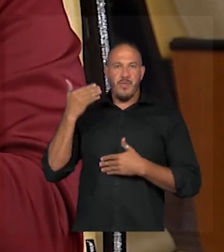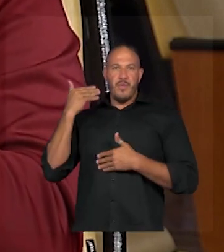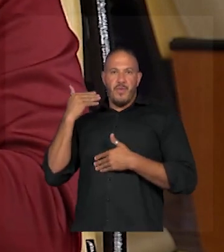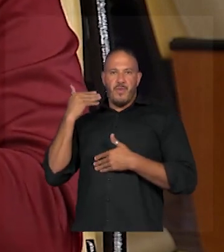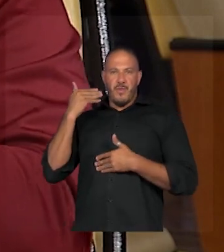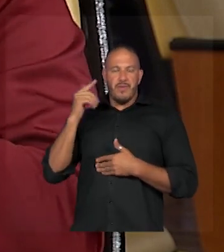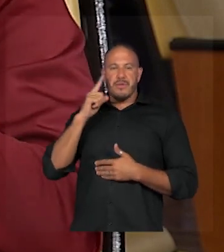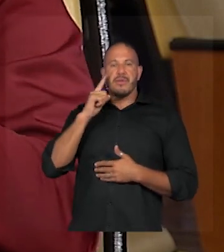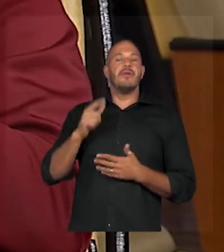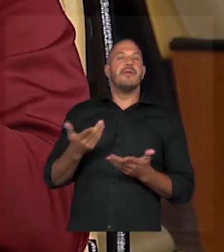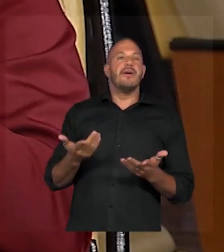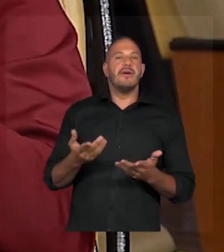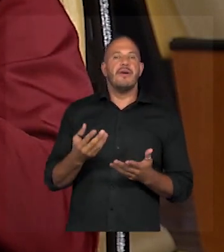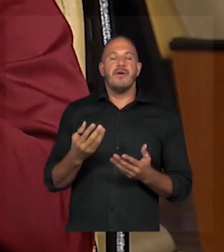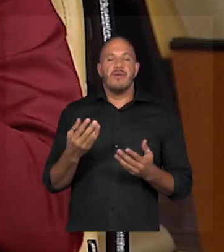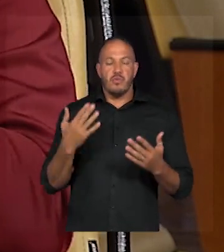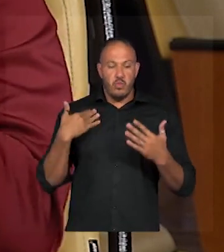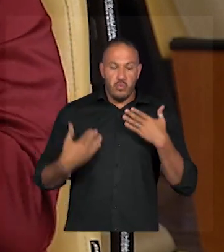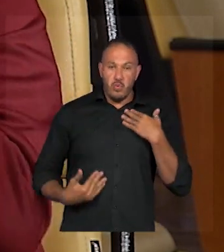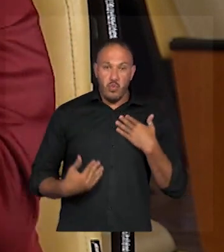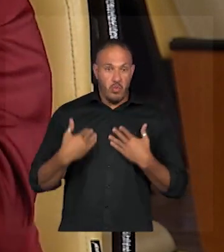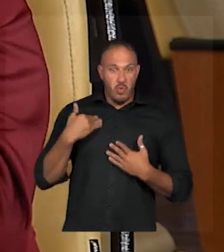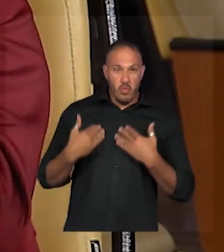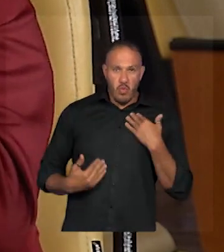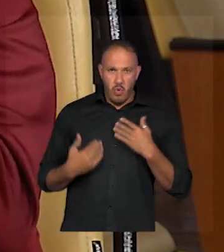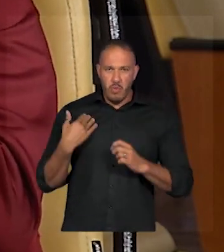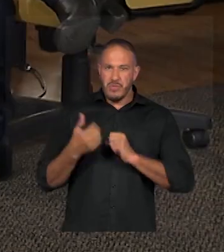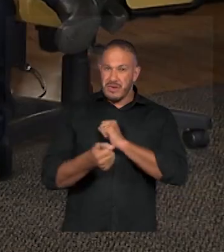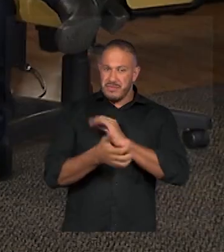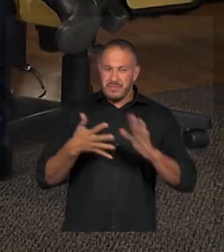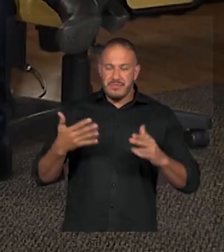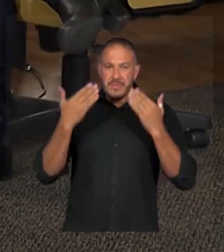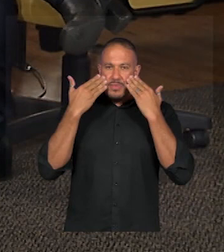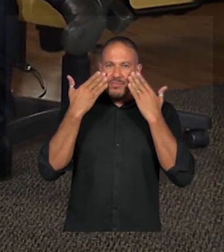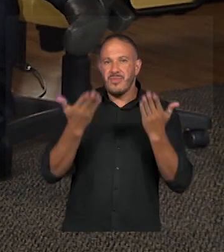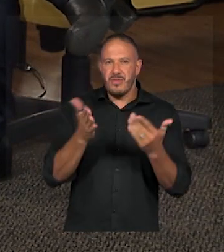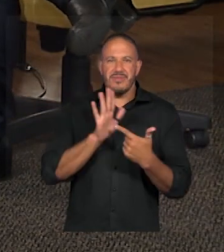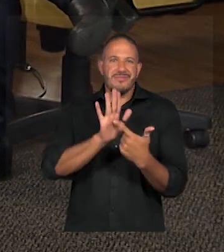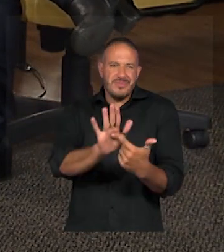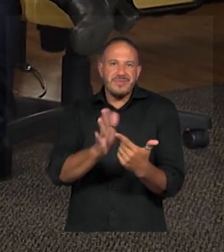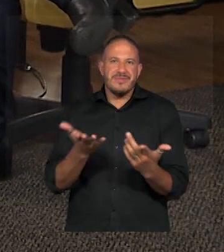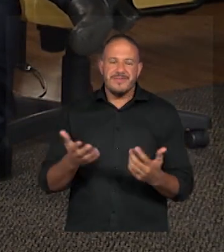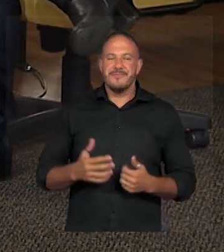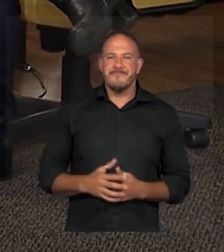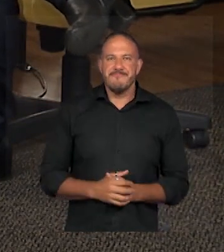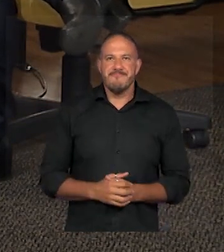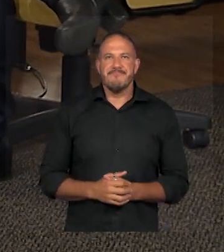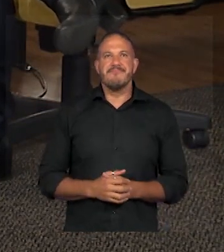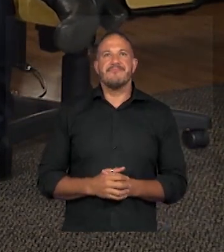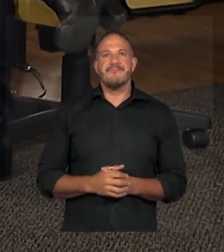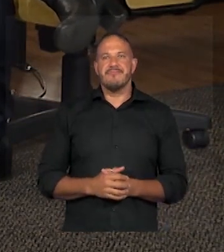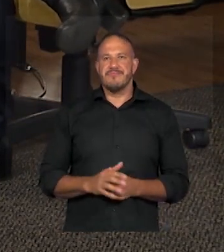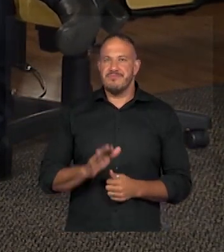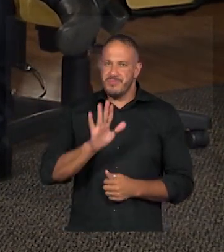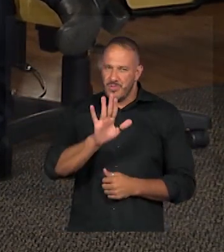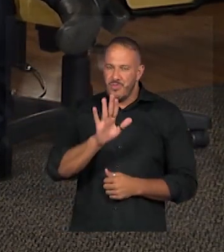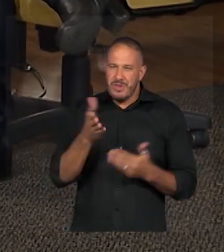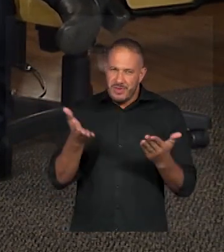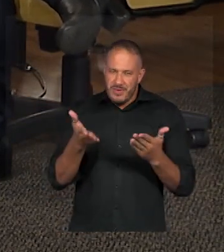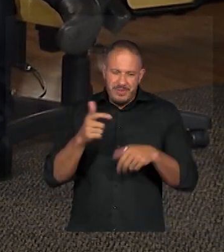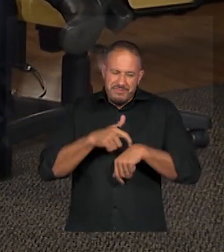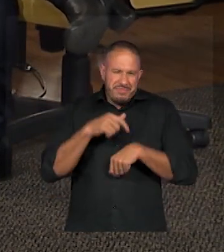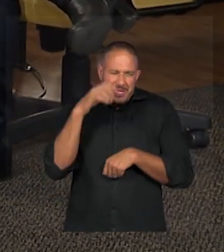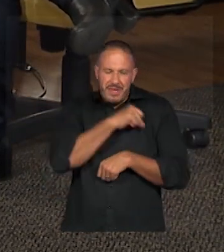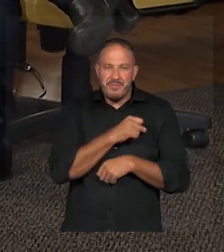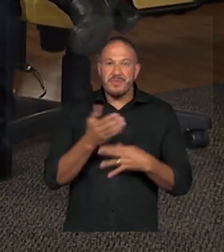para frente. O corpo inteiro, na Libras, ele fala. Sim. A gente vai dar uma